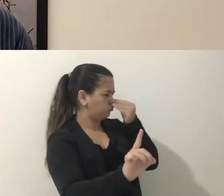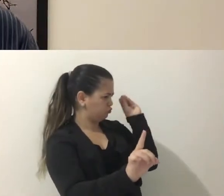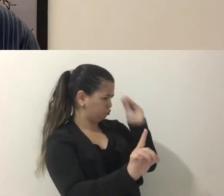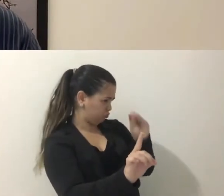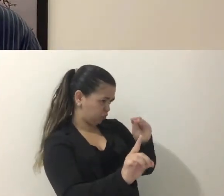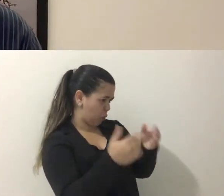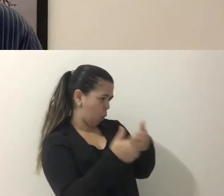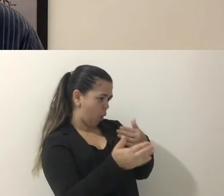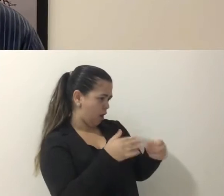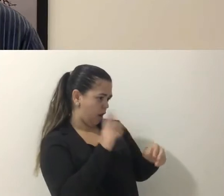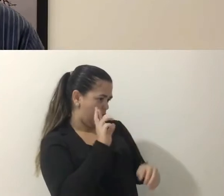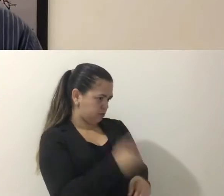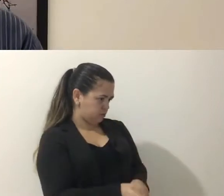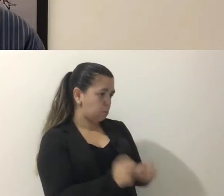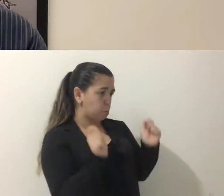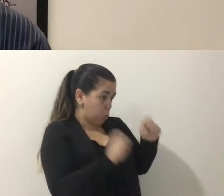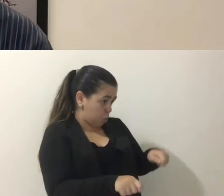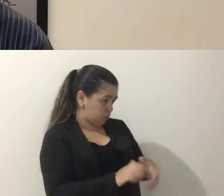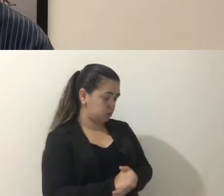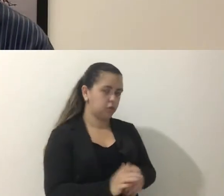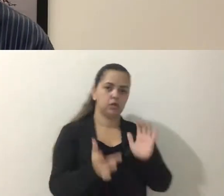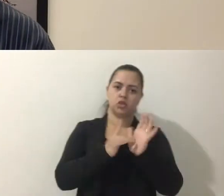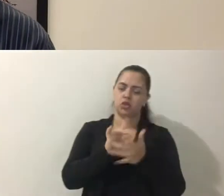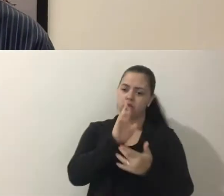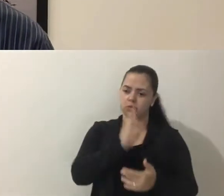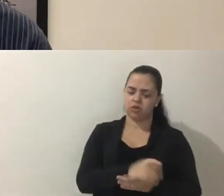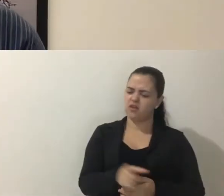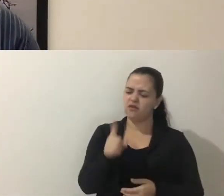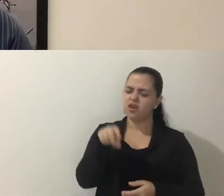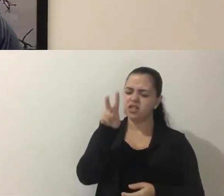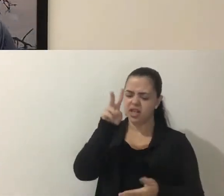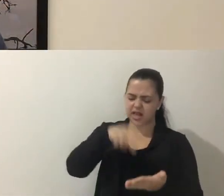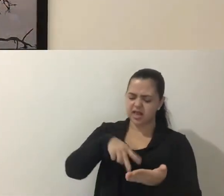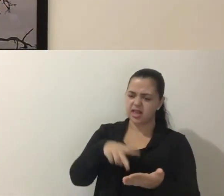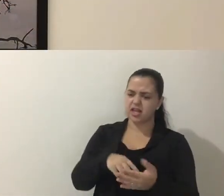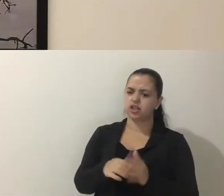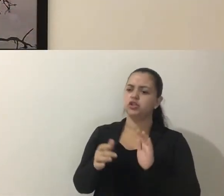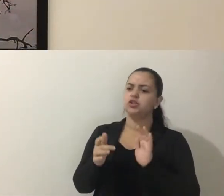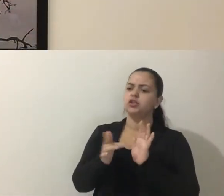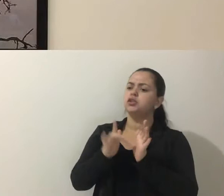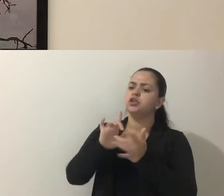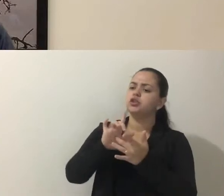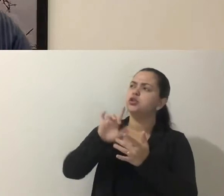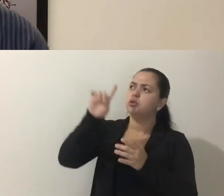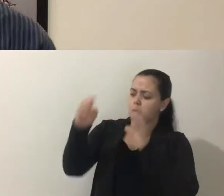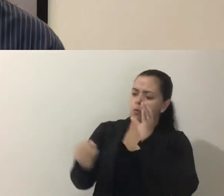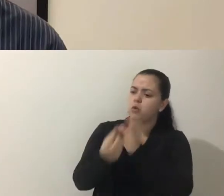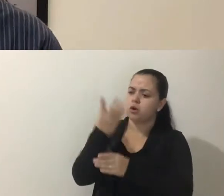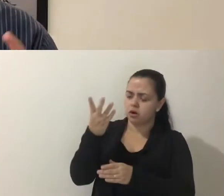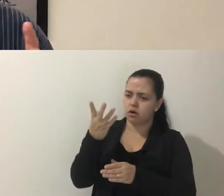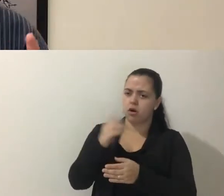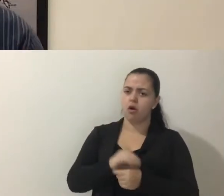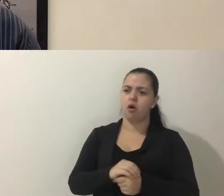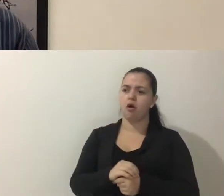motivo? Jesus respondeu: vocês não leram que o Criador desde o princípio os fez